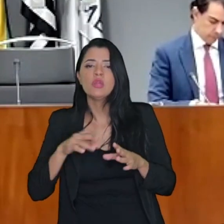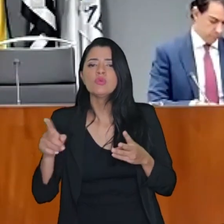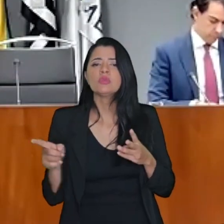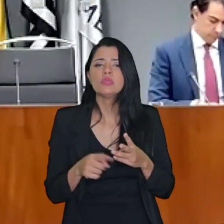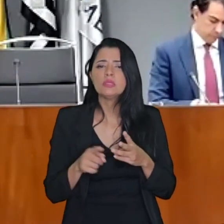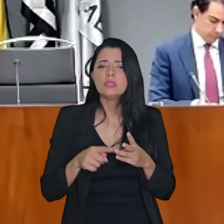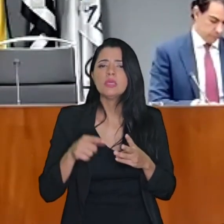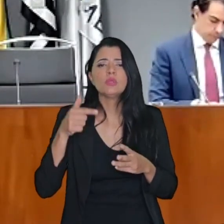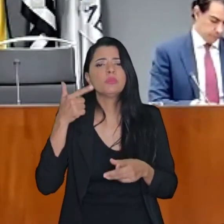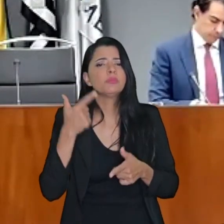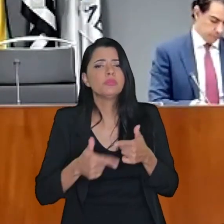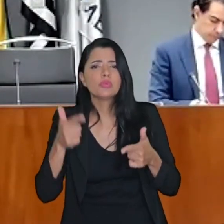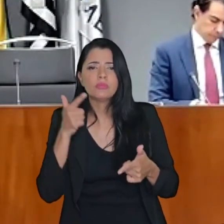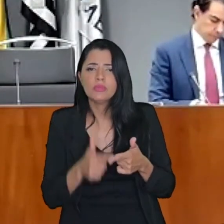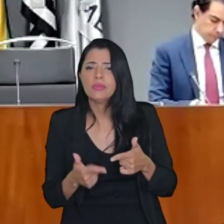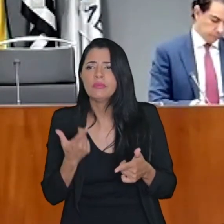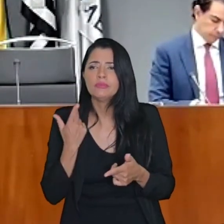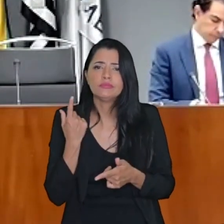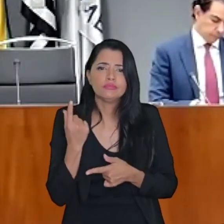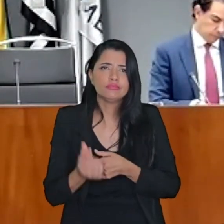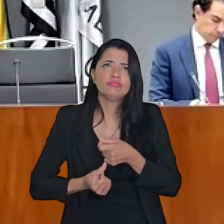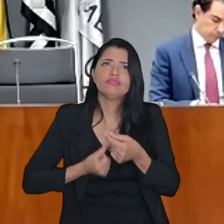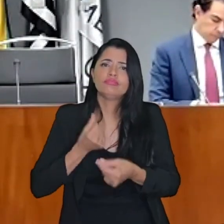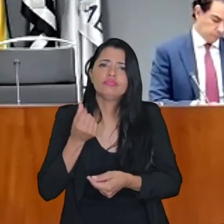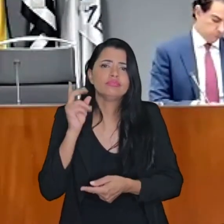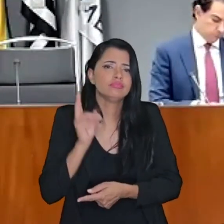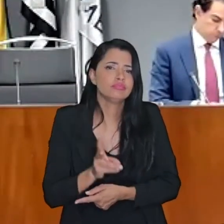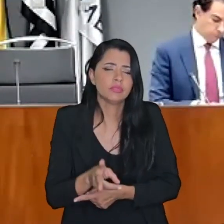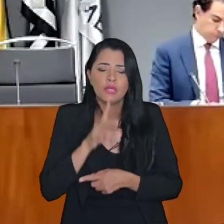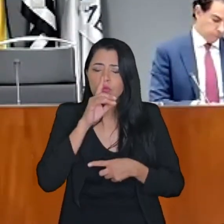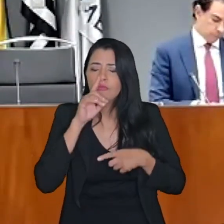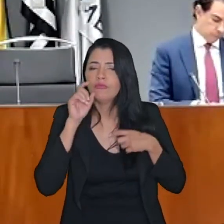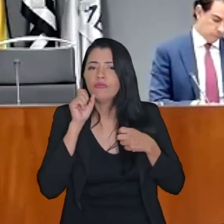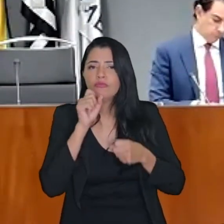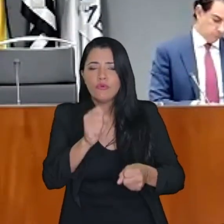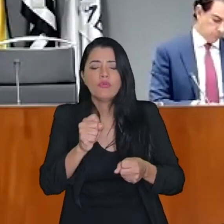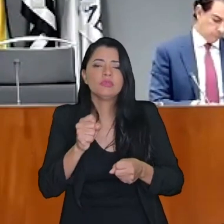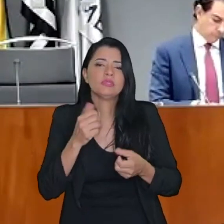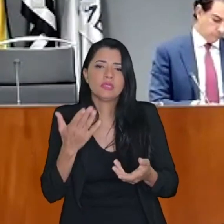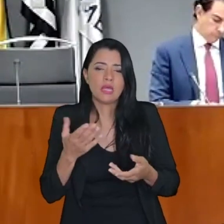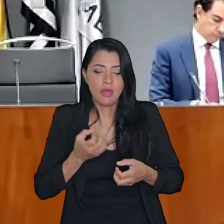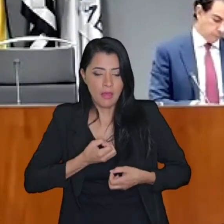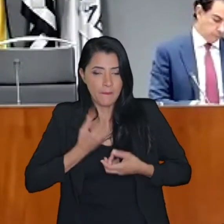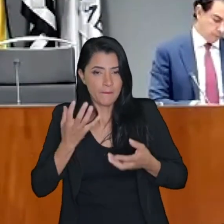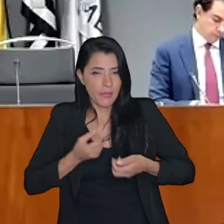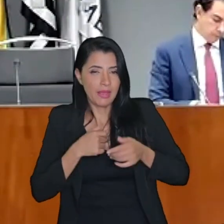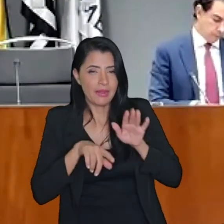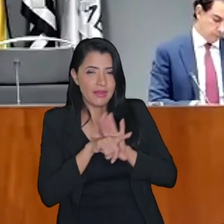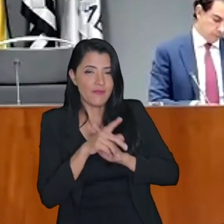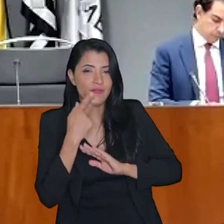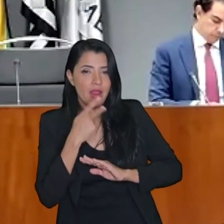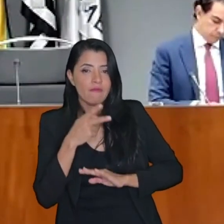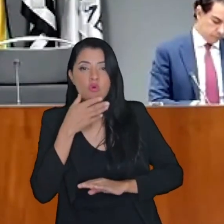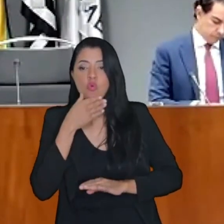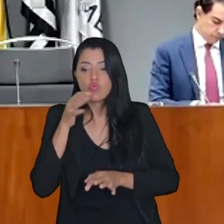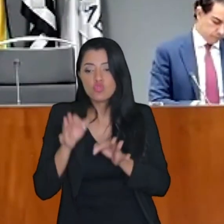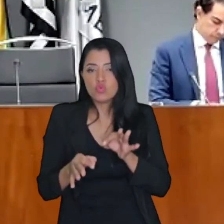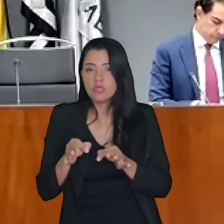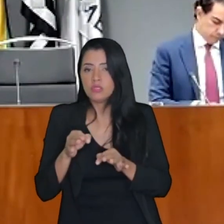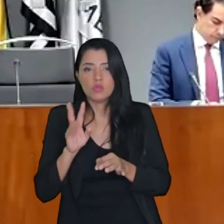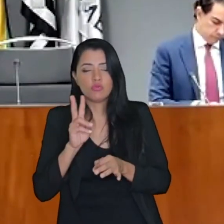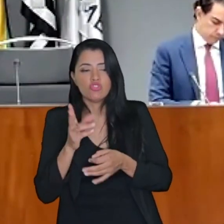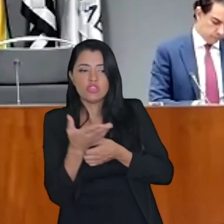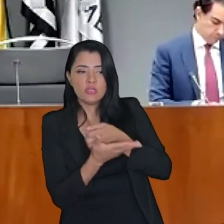terceiro problema, que eram as eternas discussões sobre a força probatória da colaboração. A lei previa que o juiz não podia fundar a